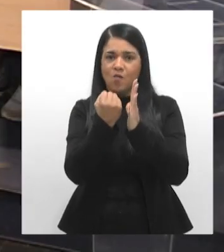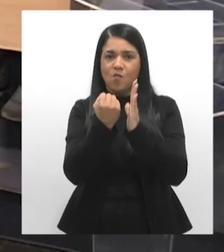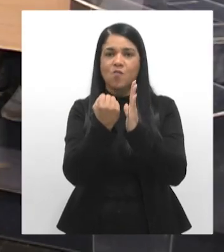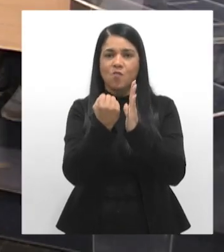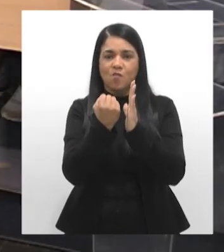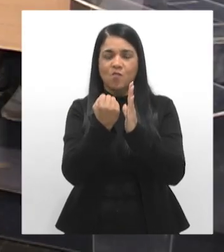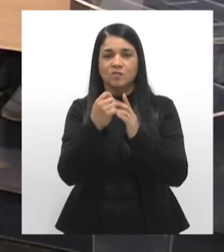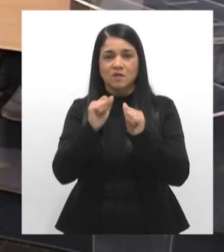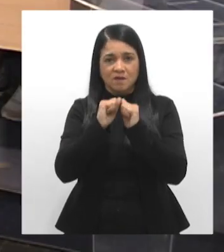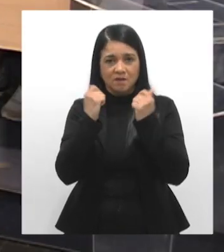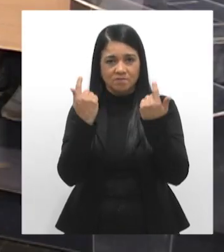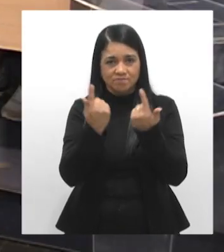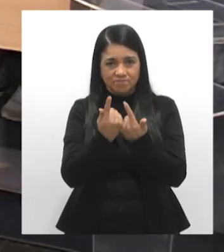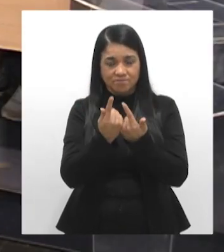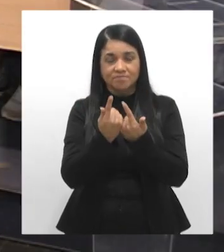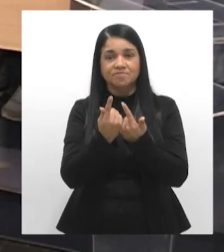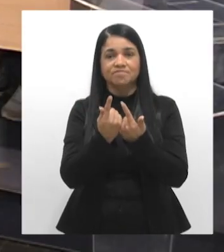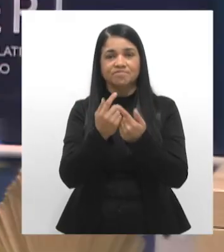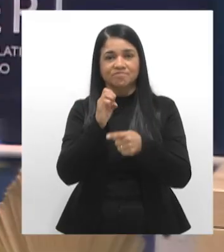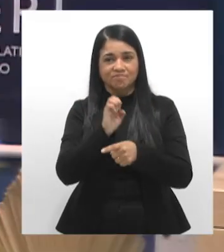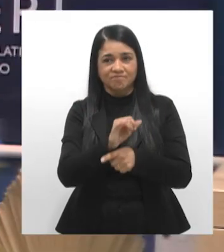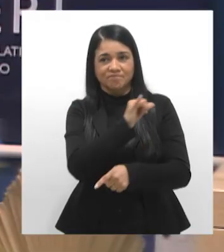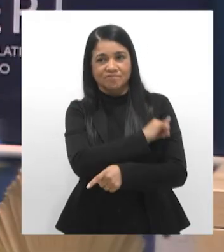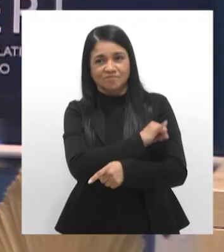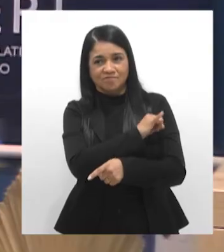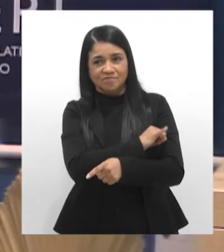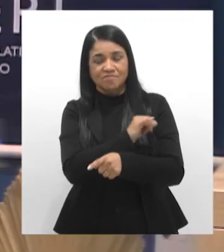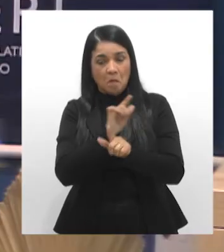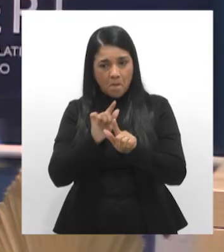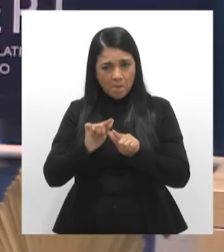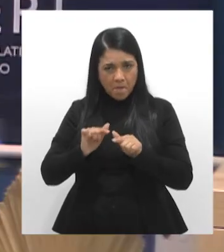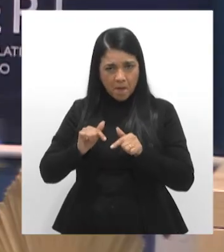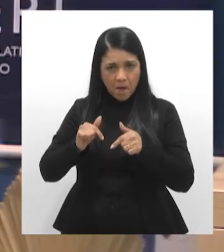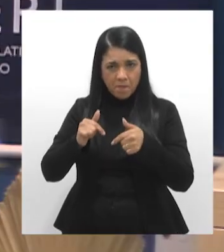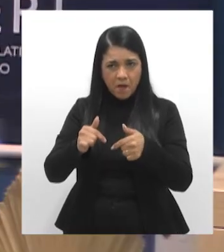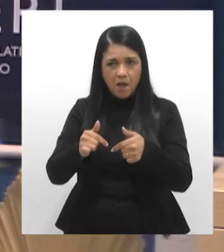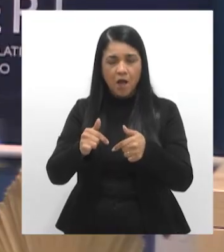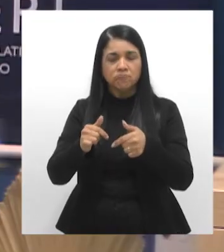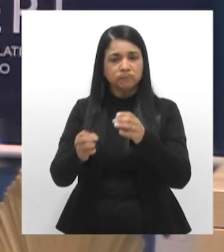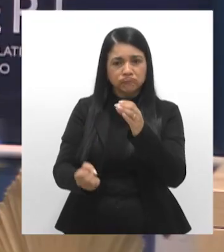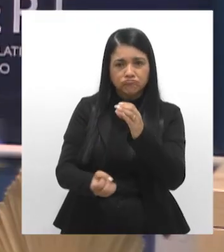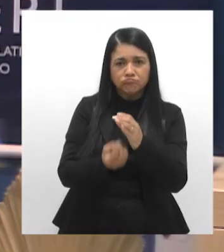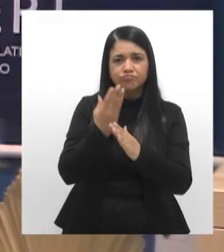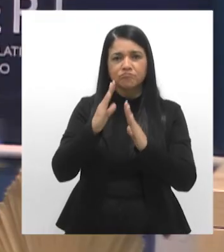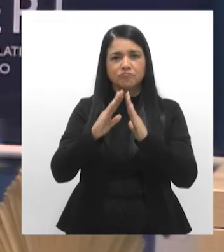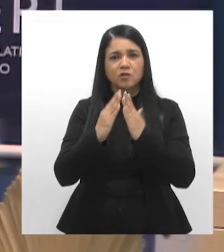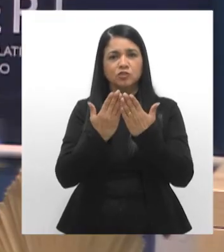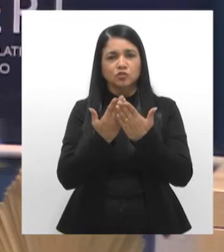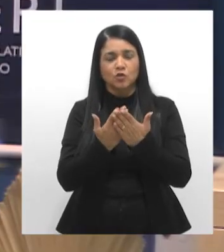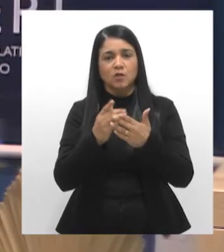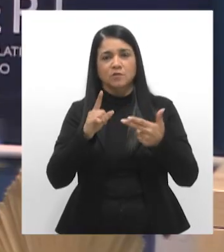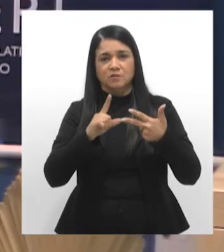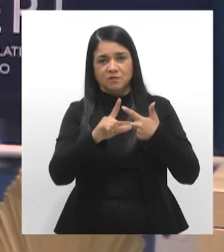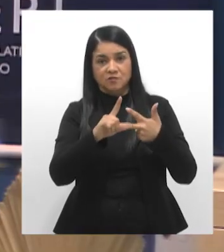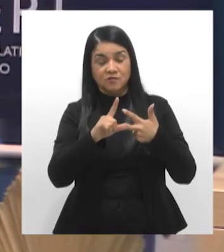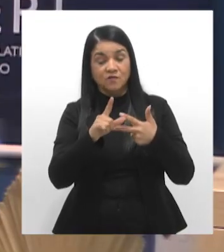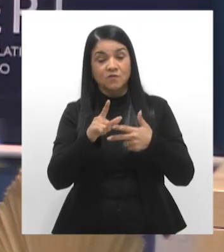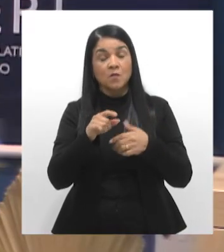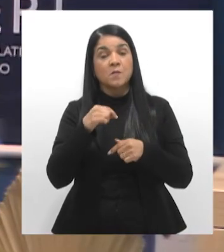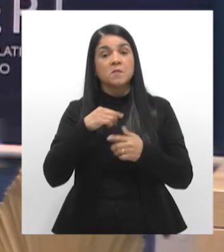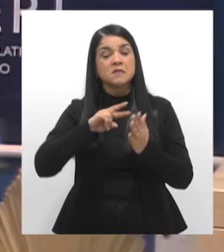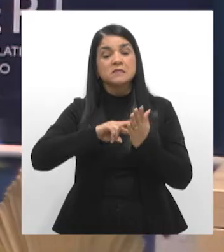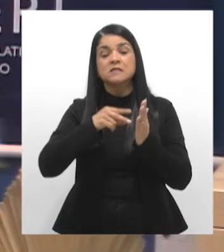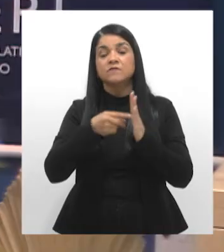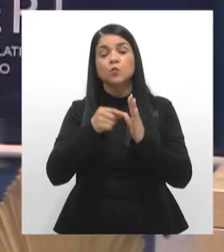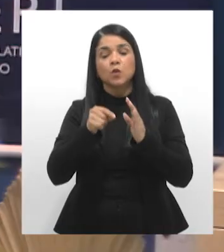da Assembleia Legislativa do Rio de Janeiro, quando enfrentou essa questão de construir uma escola, porque, para mim, escola é um espaço onde a gente tem que